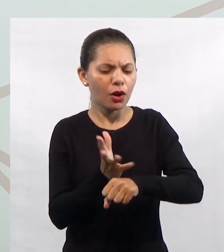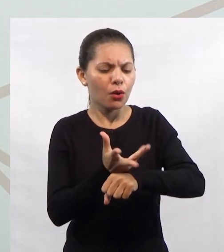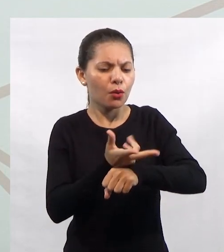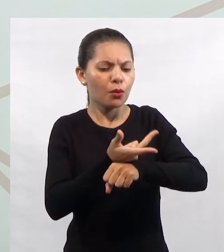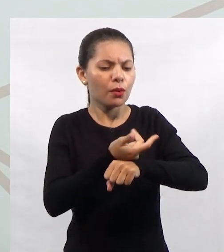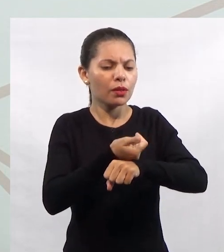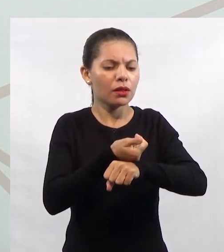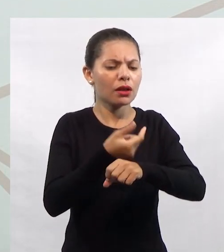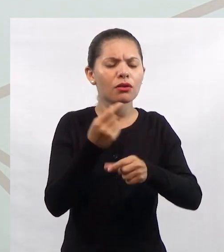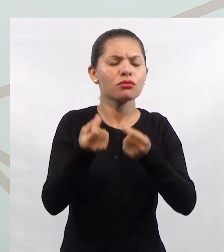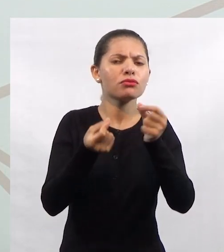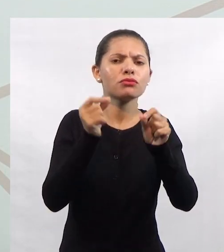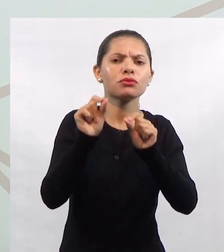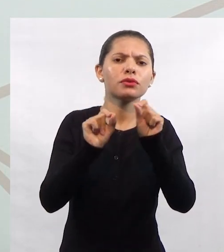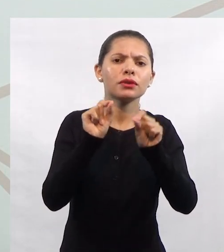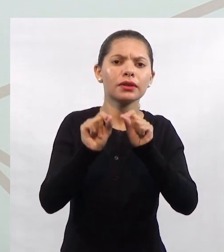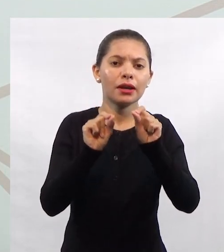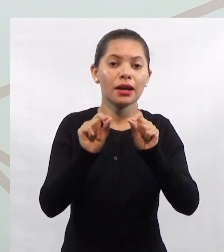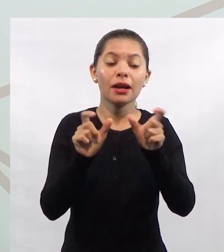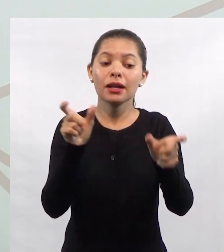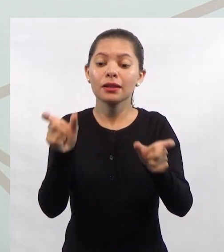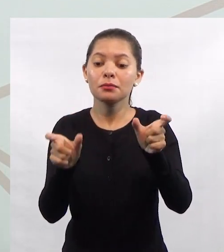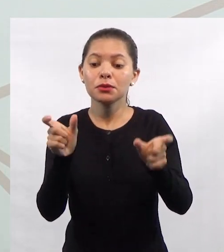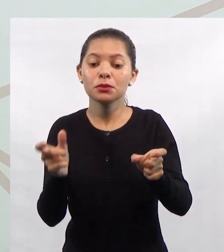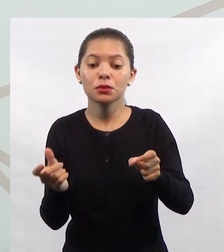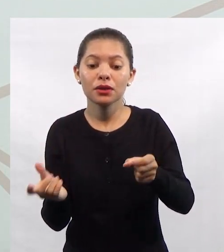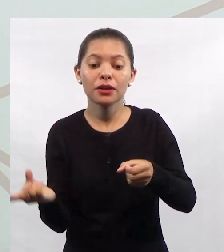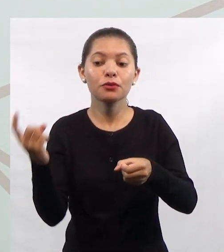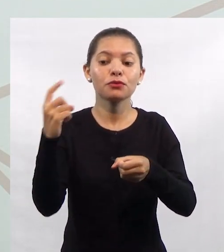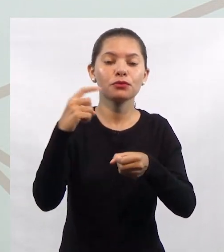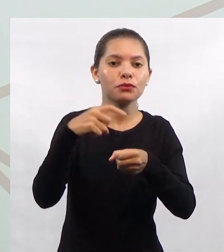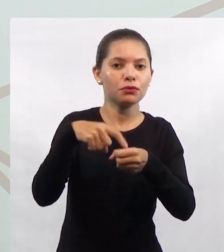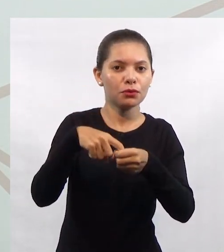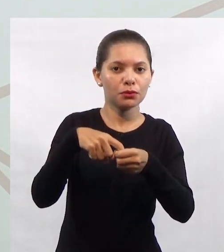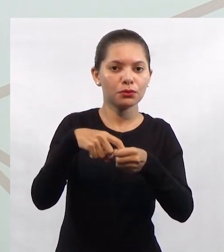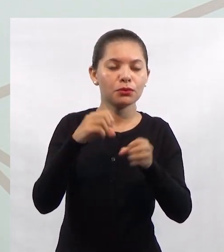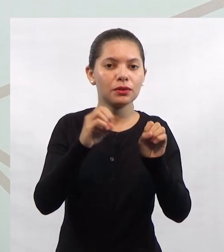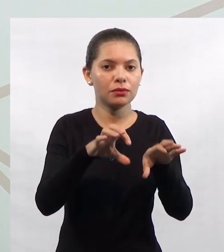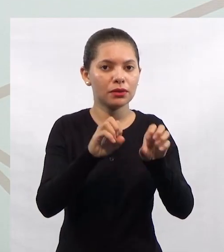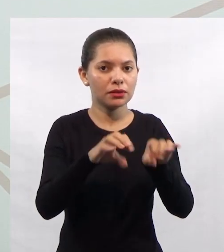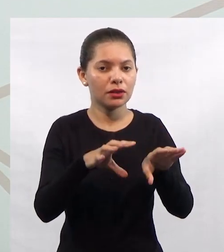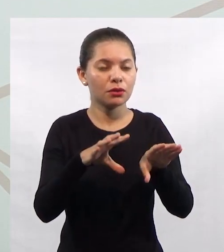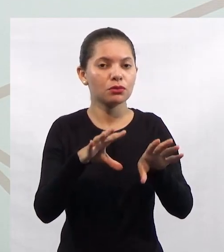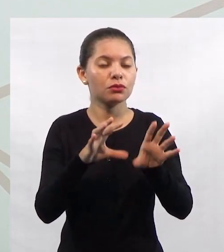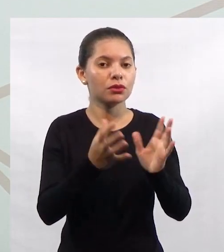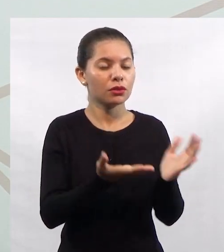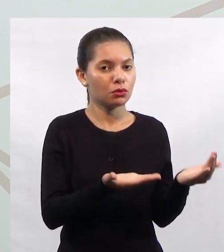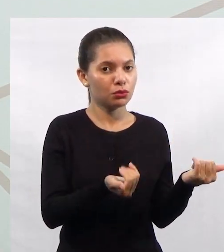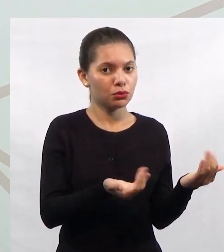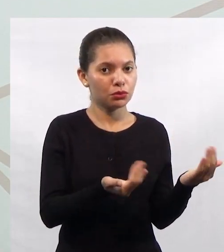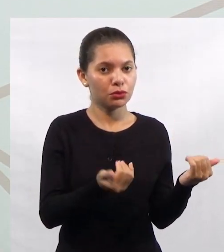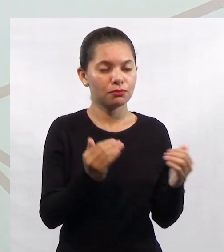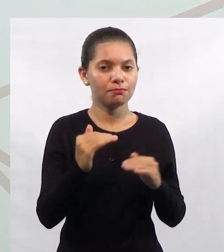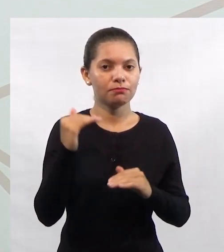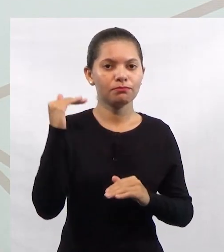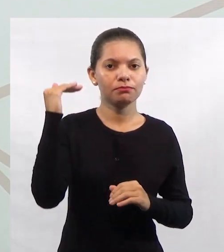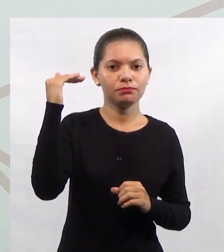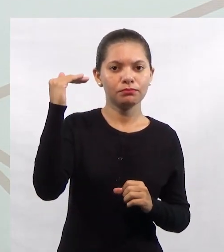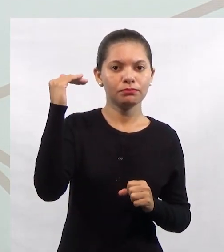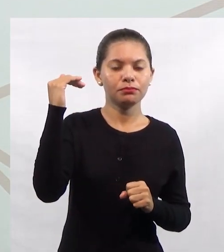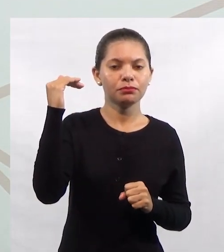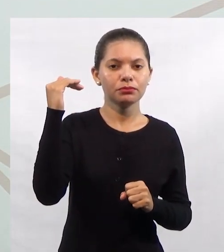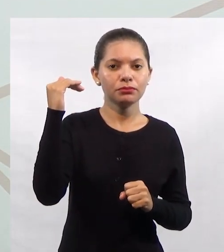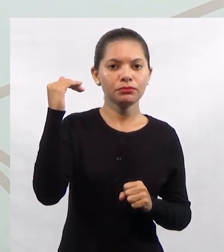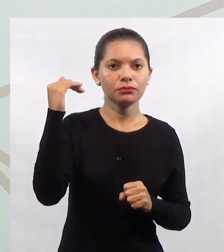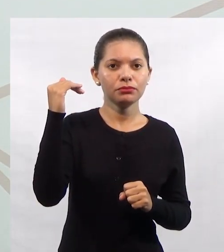reparadora. Qualificadora, no sentido de que essas pessoas que voltam à educação, elas são jovens e adultos. Portanto, elas